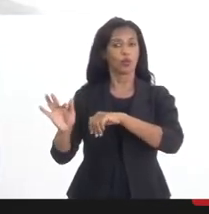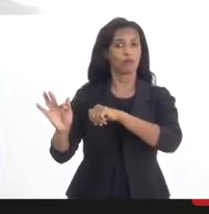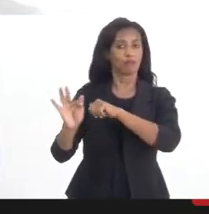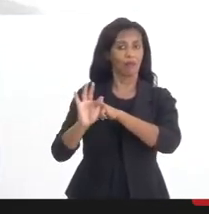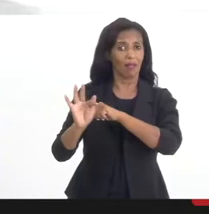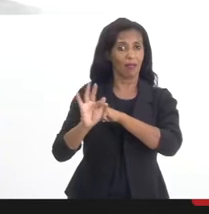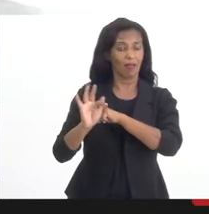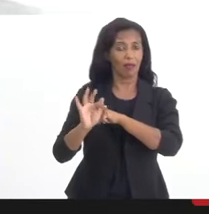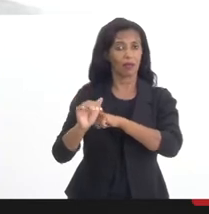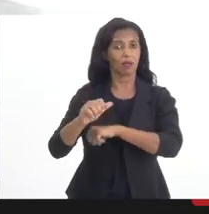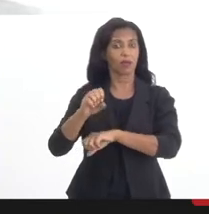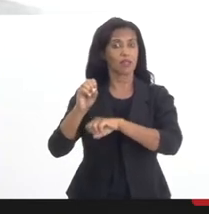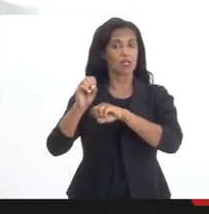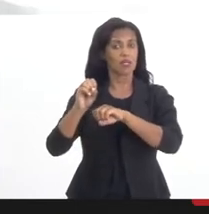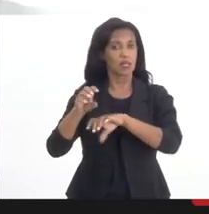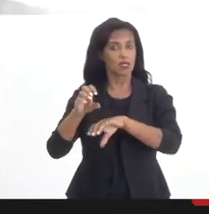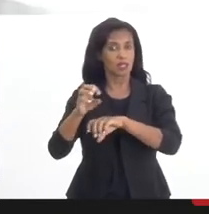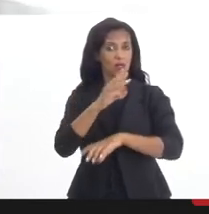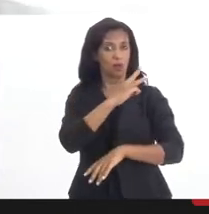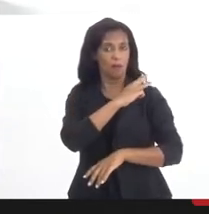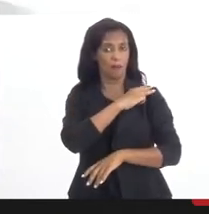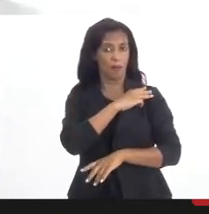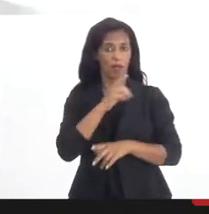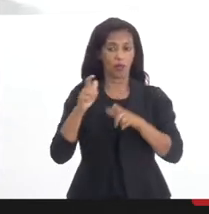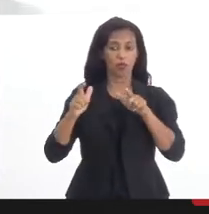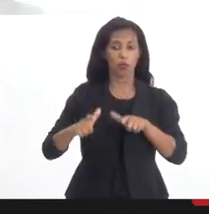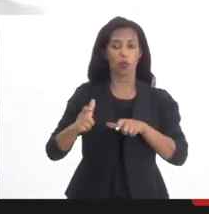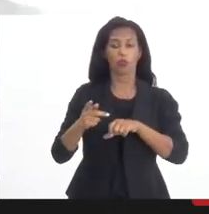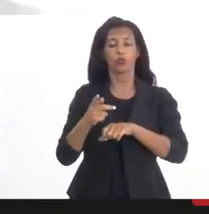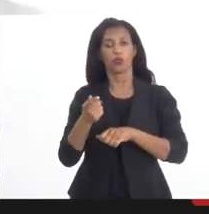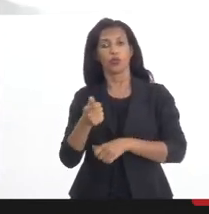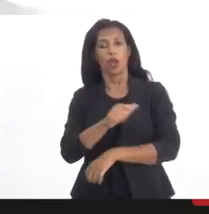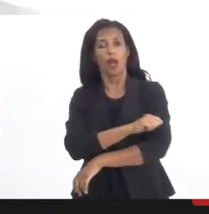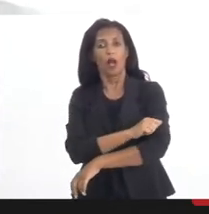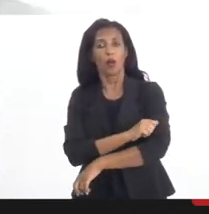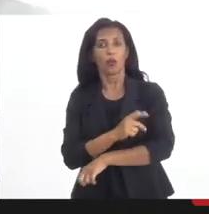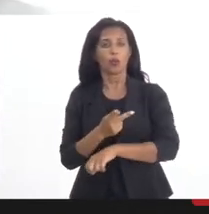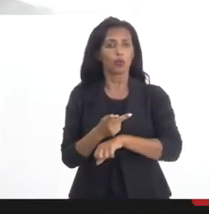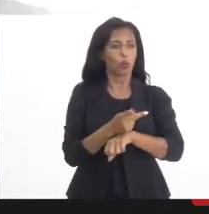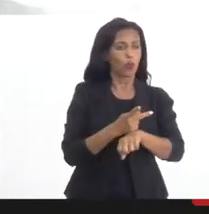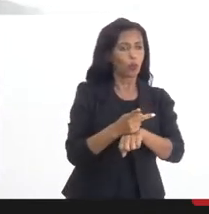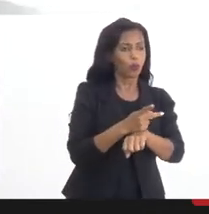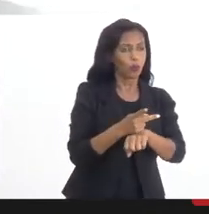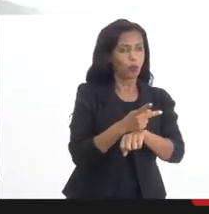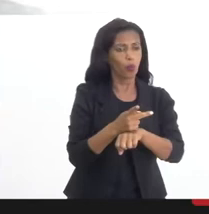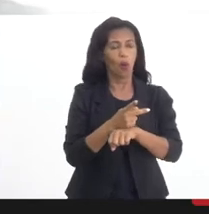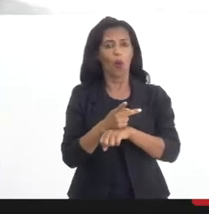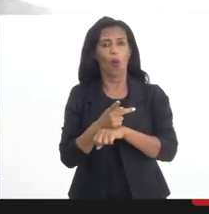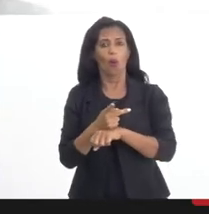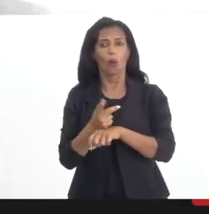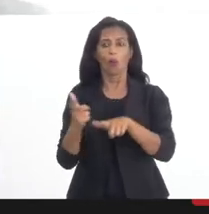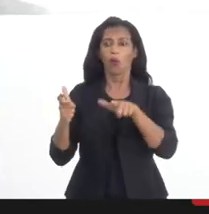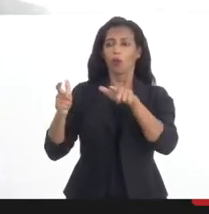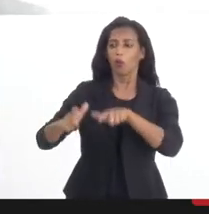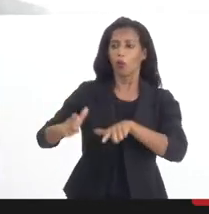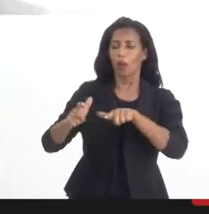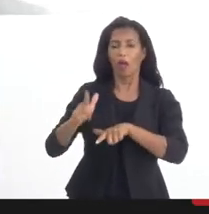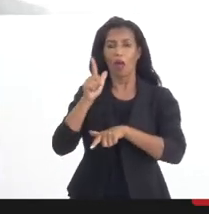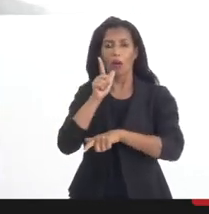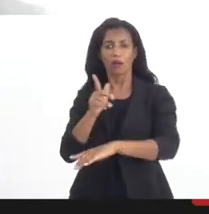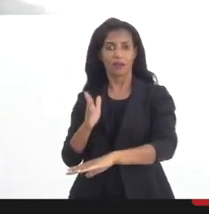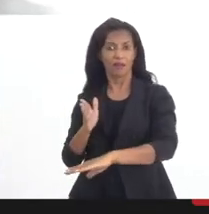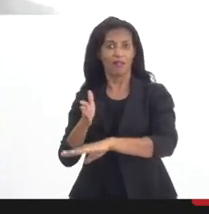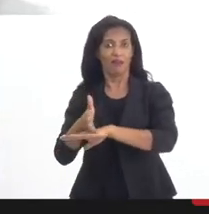os alunos estão procurando, correndo atrás de conseguir entrar numa escola técnica como a nossa